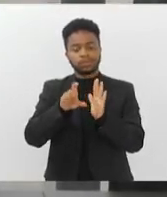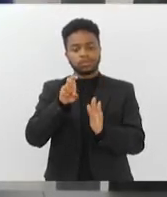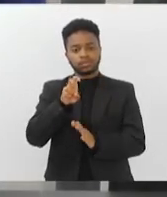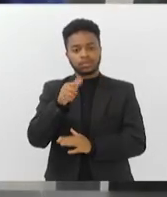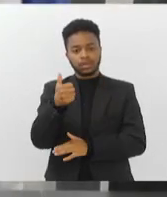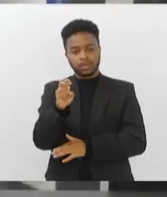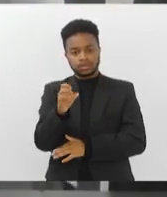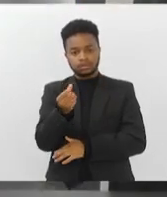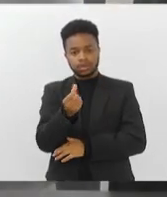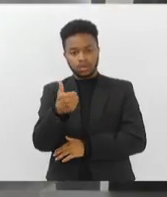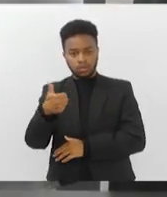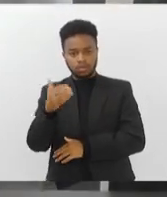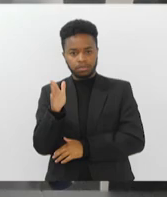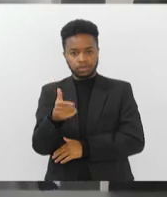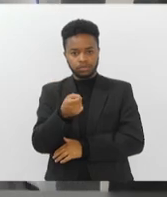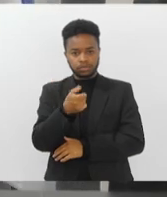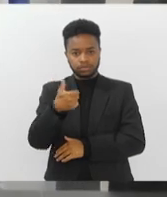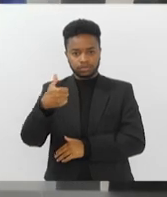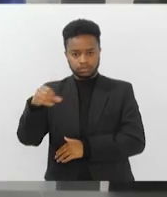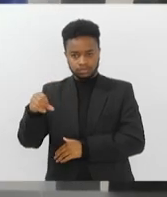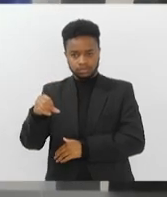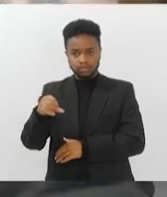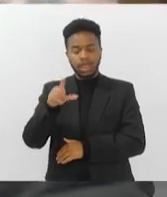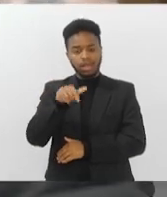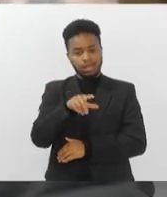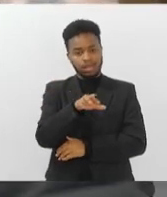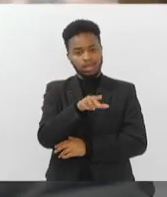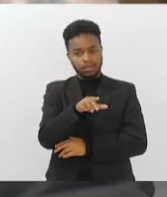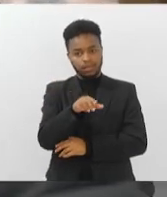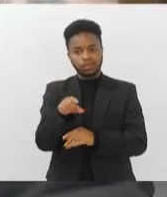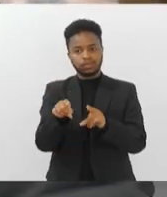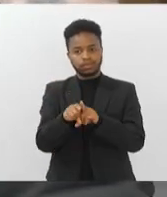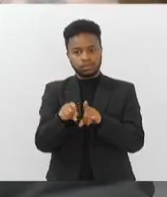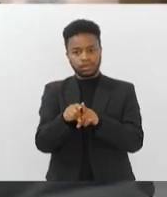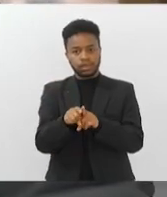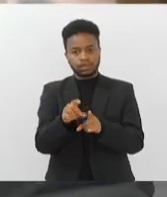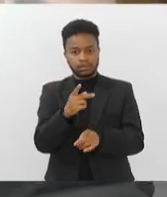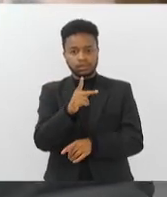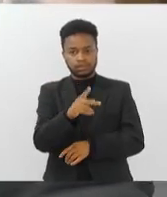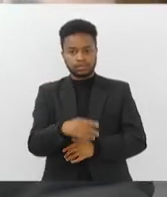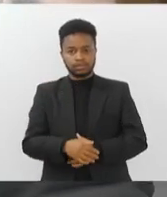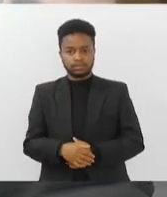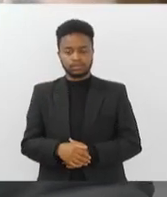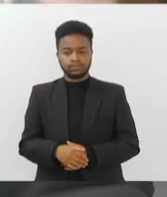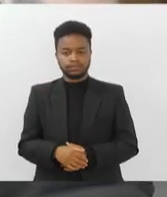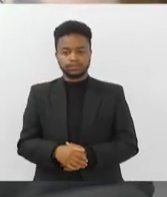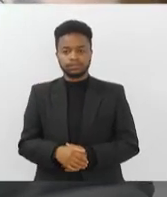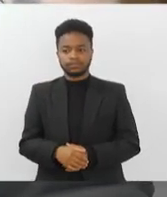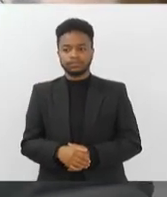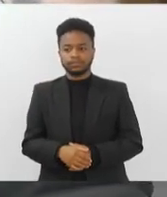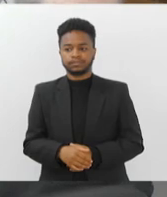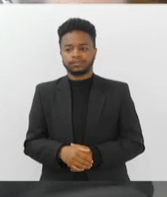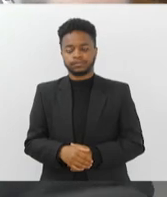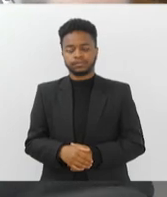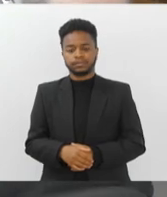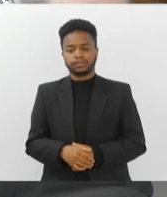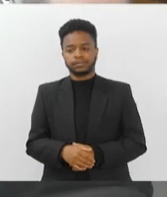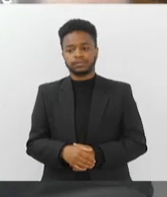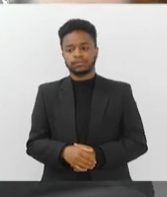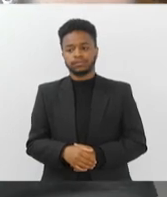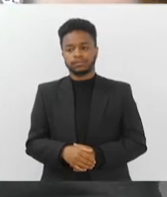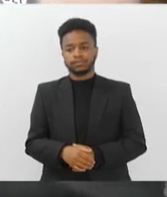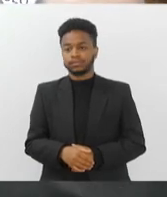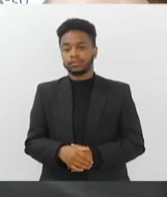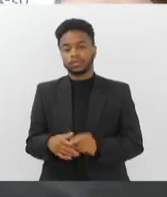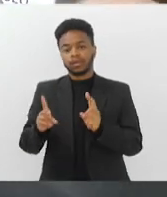do Daniel Librelon? Daniel Librelon. Que é irmão de Elton em Cristo, né? Pois é, ainda são tem essa. Irmãos em Cristo. Está tudo resolvido. Na